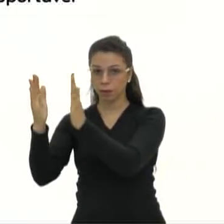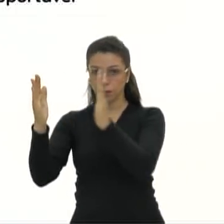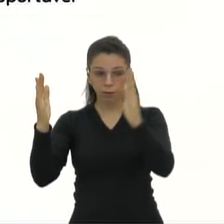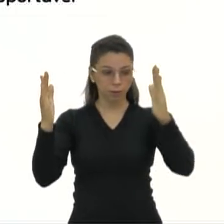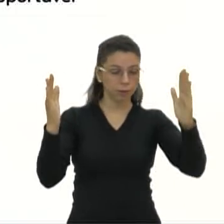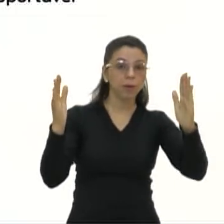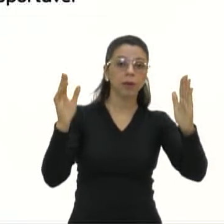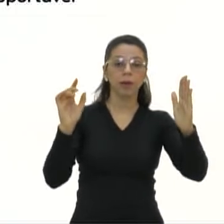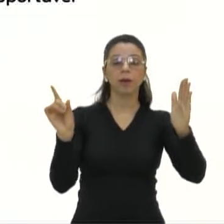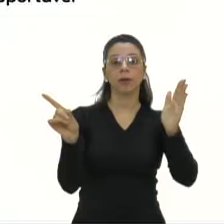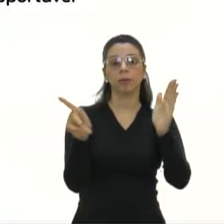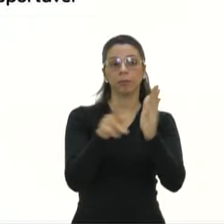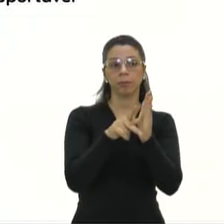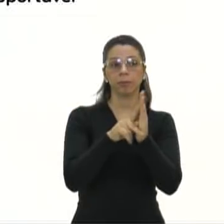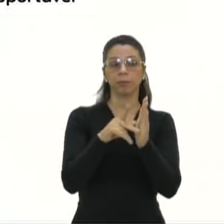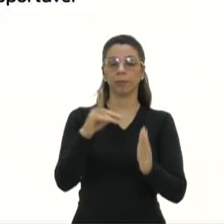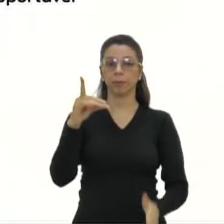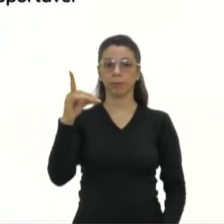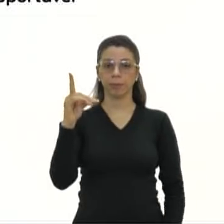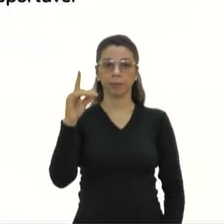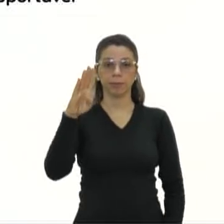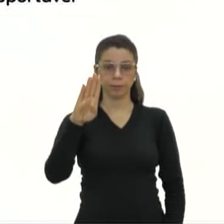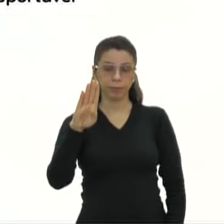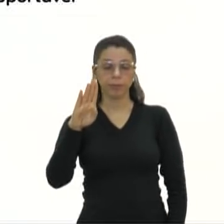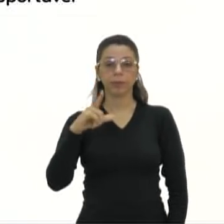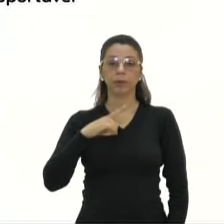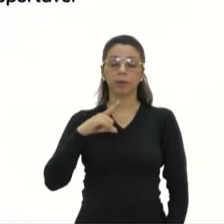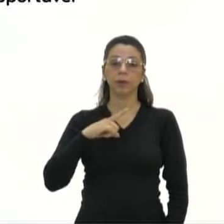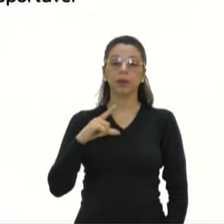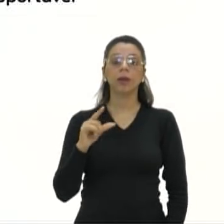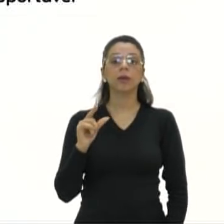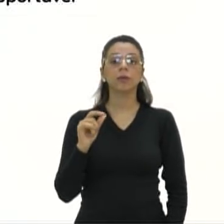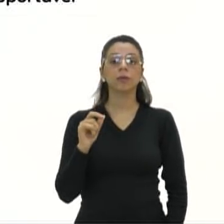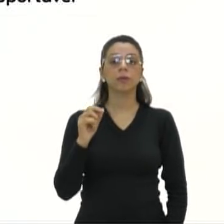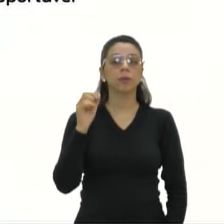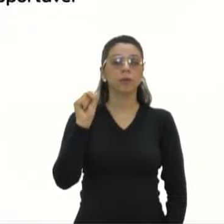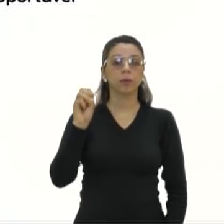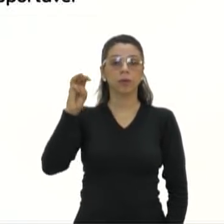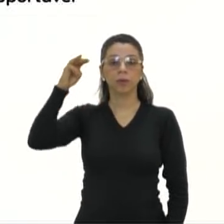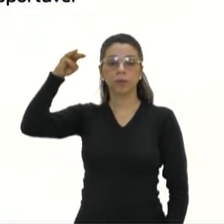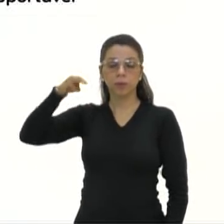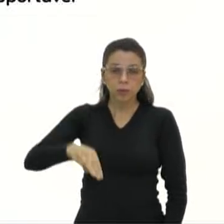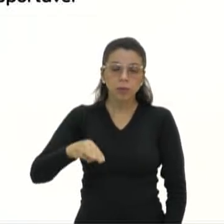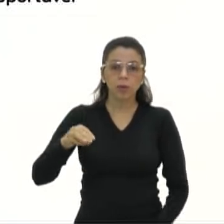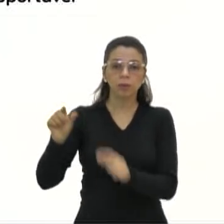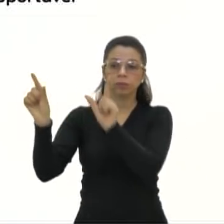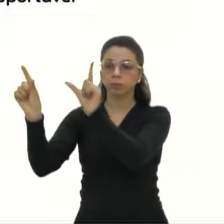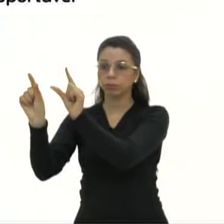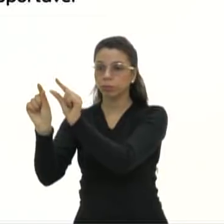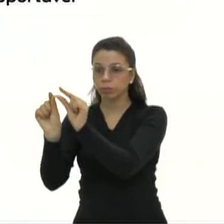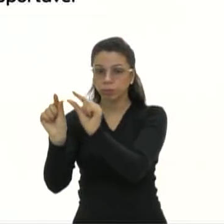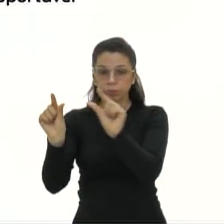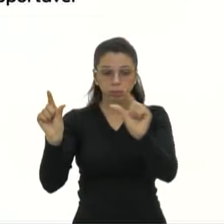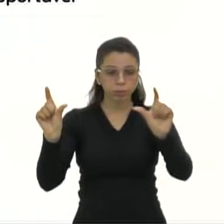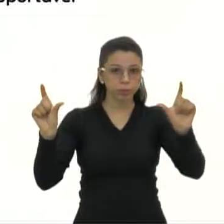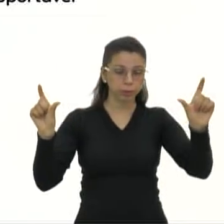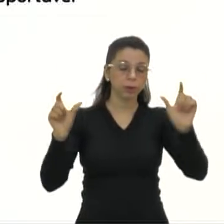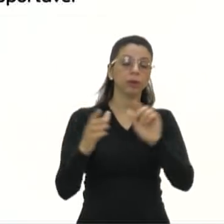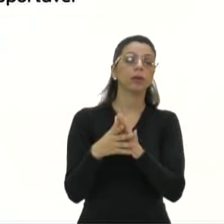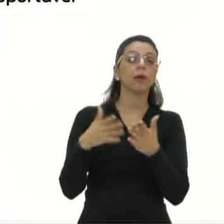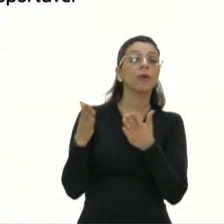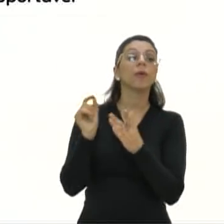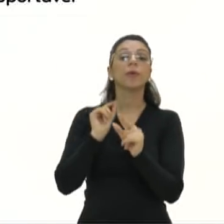os decibéis, né? De sons com uma intensidade menor para uma intensidade maior. Olhando essa imagem,